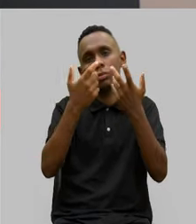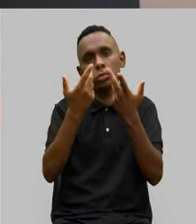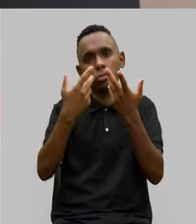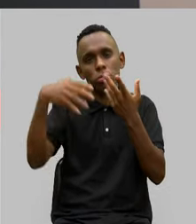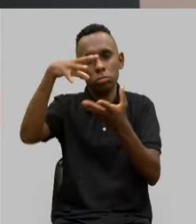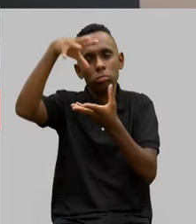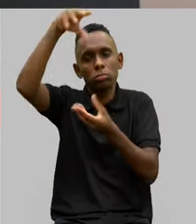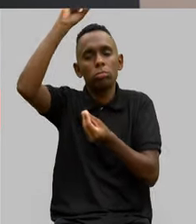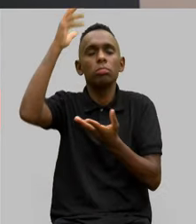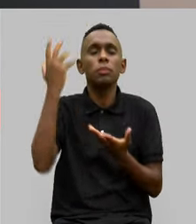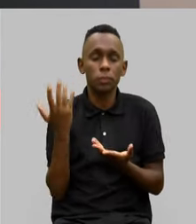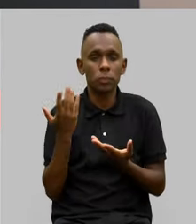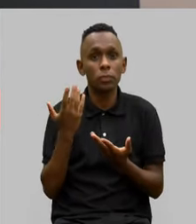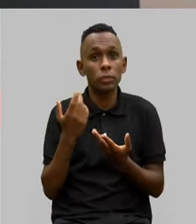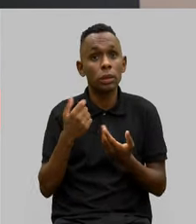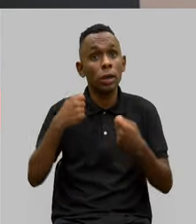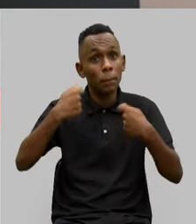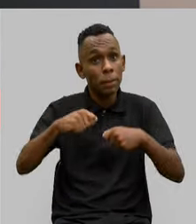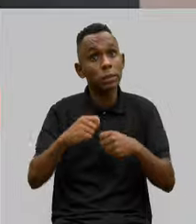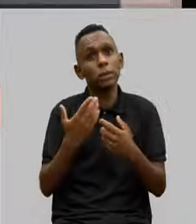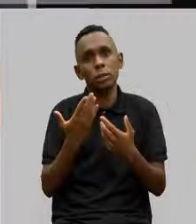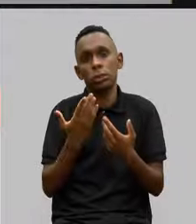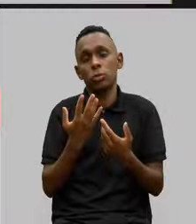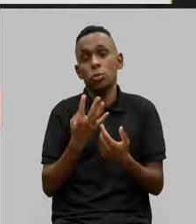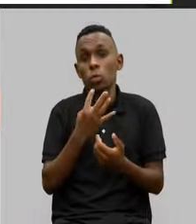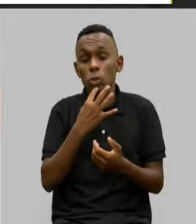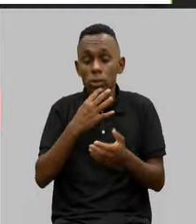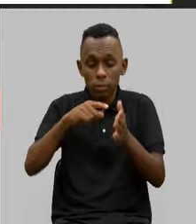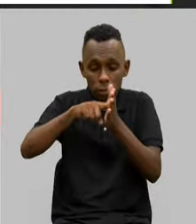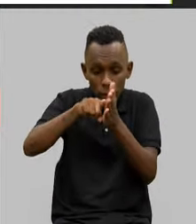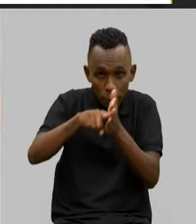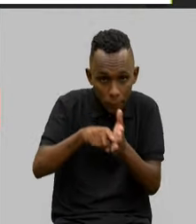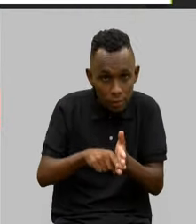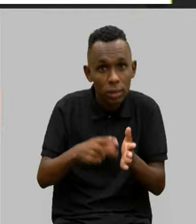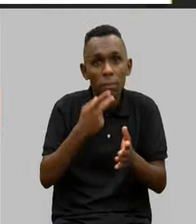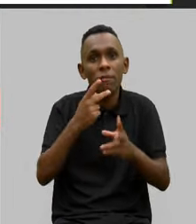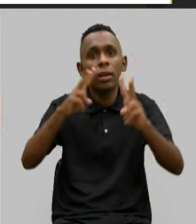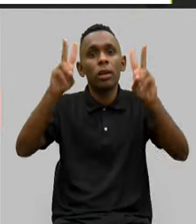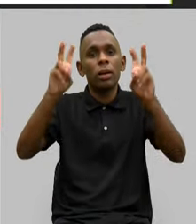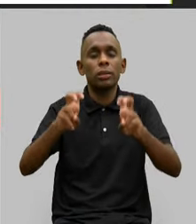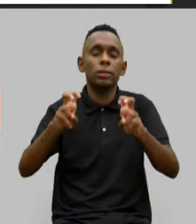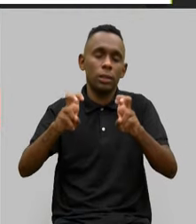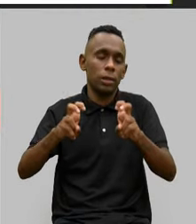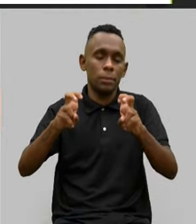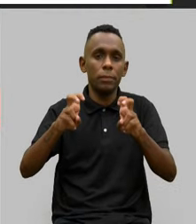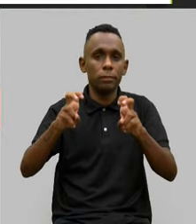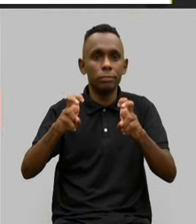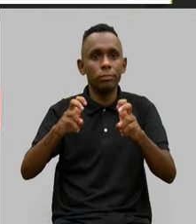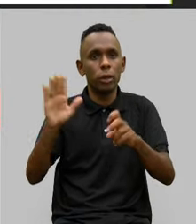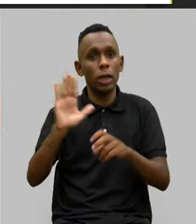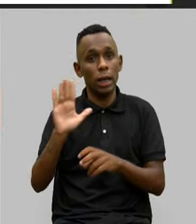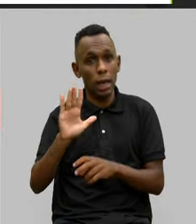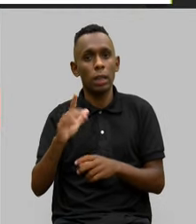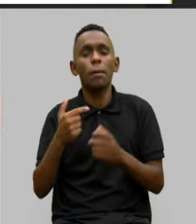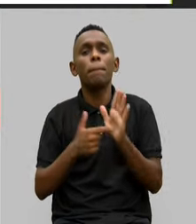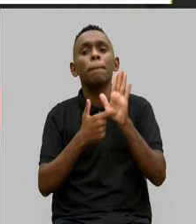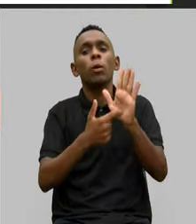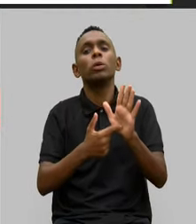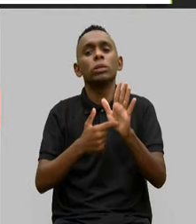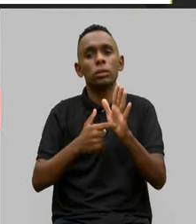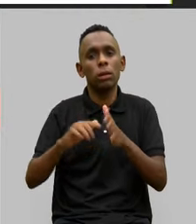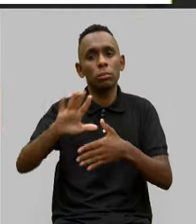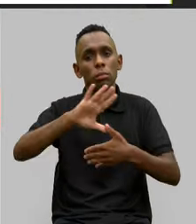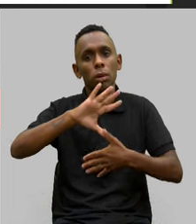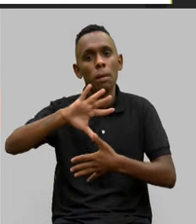Sagrado então a gente precisa de ter um conhecimento um pouco mais amplo ao falar de cannabis que que eu quero mostrar para vocês nesse mapa